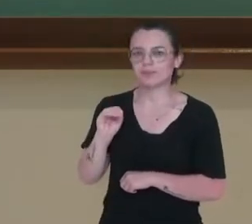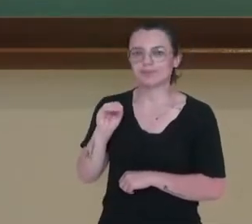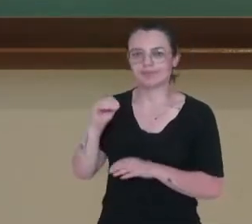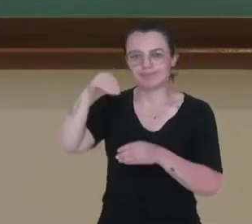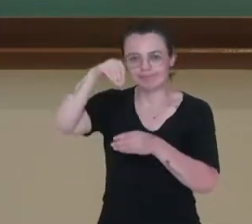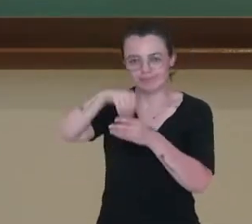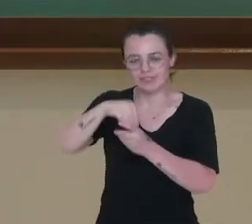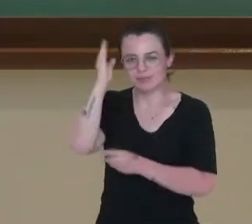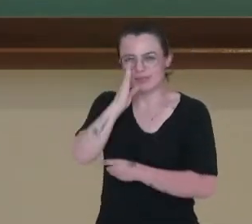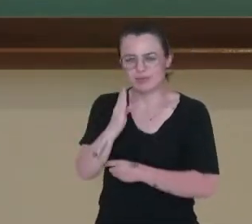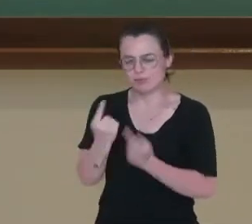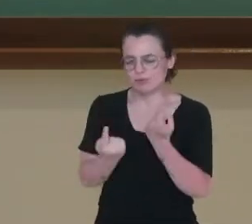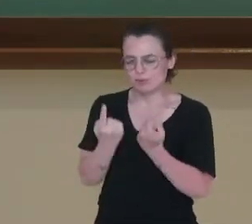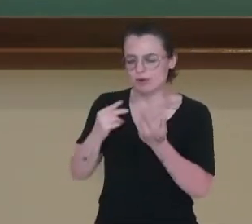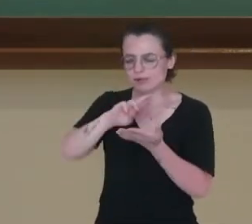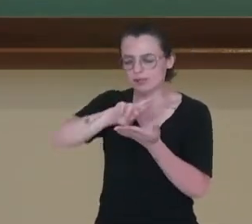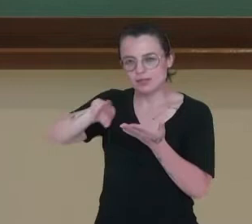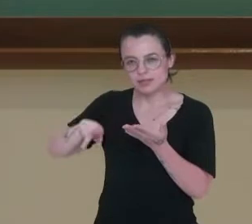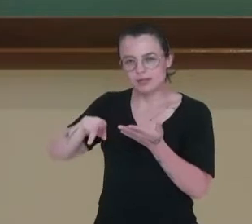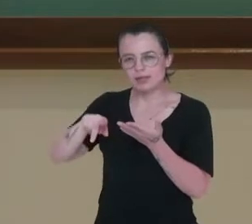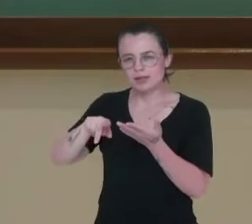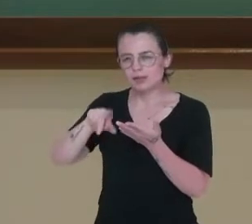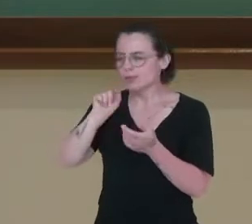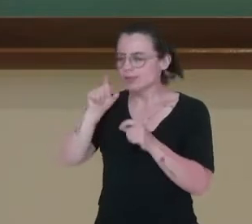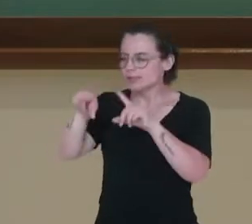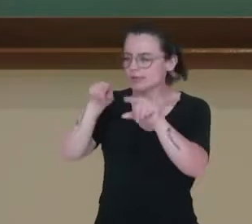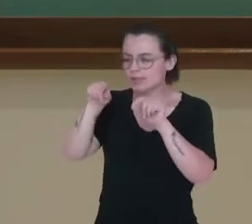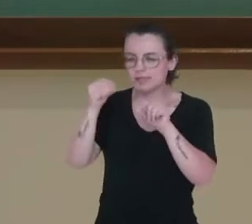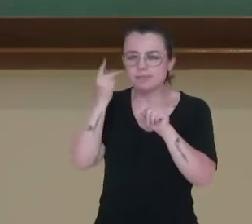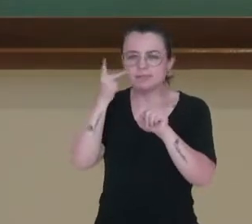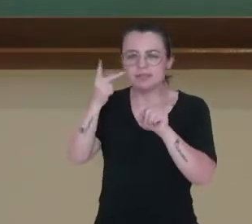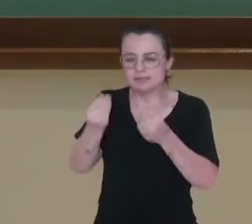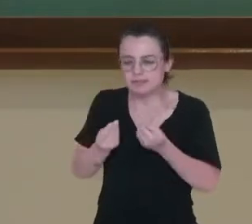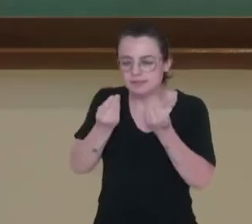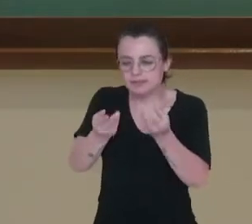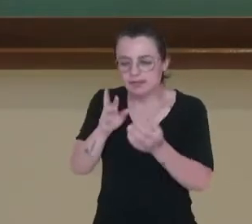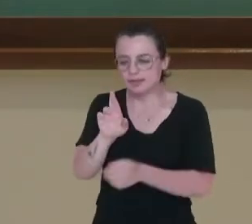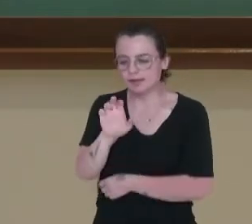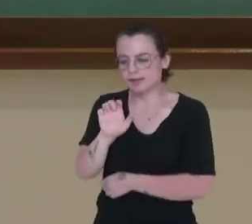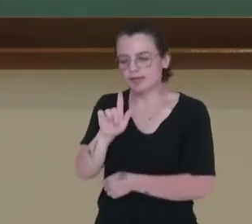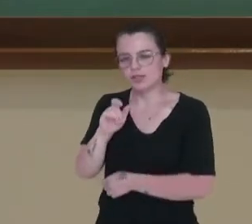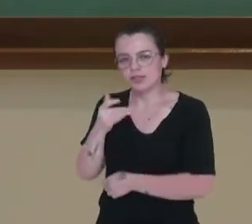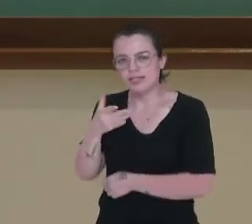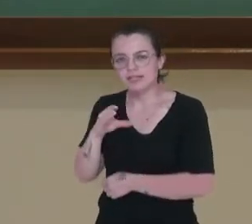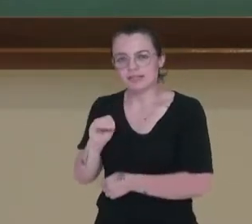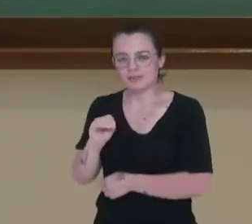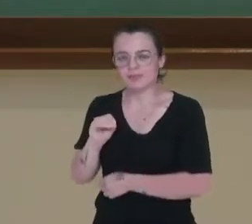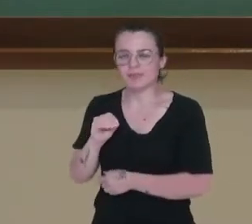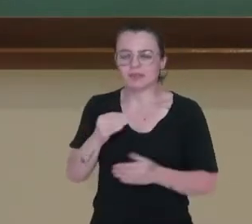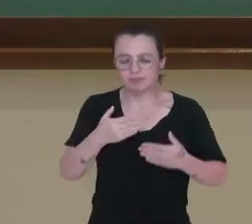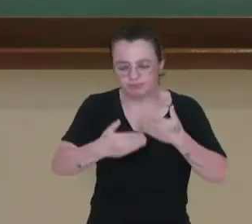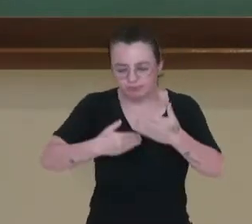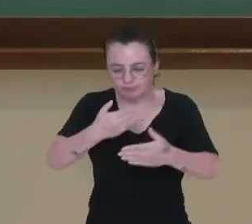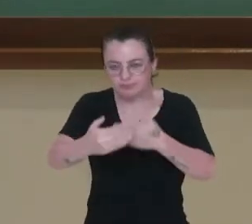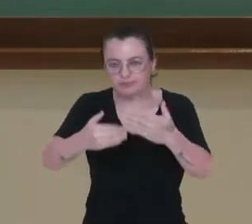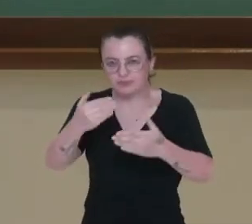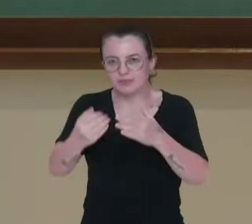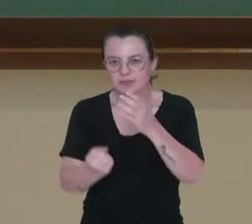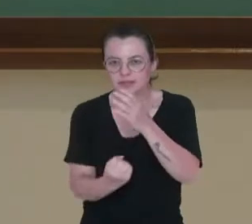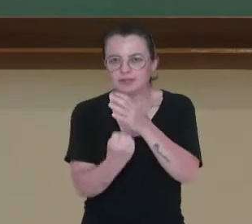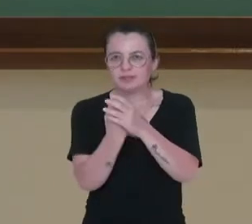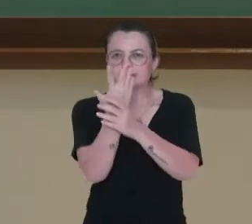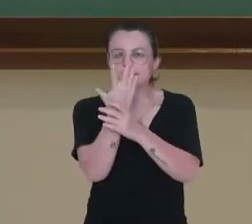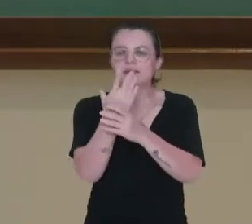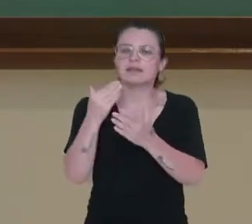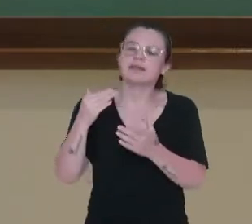as características ou os critérios usados para regionalizar o território brasileiro ao longo do processo de formação e